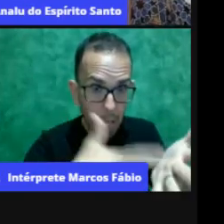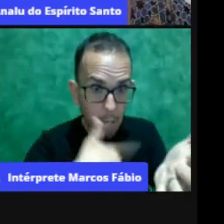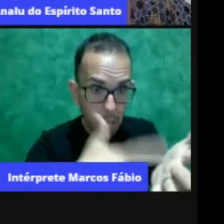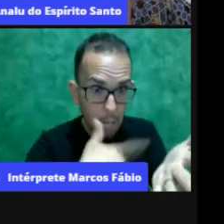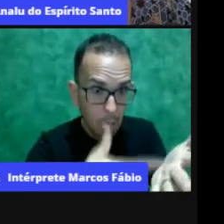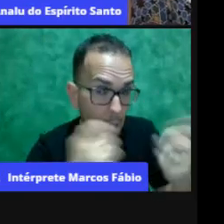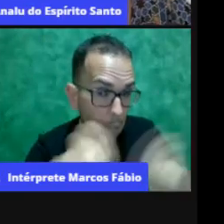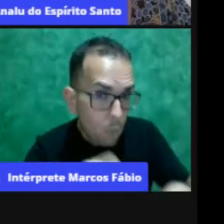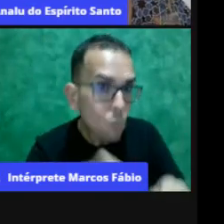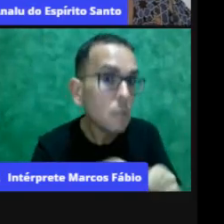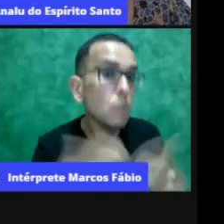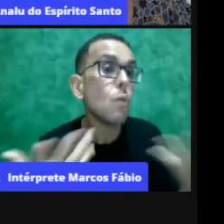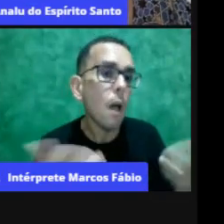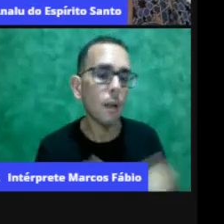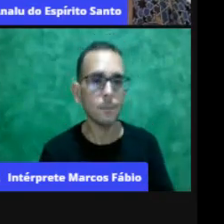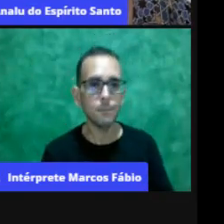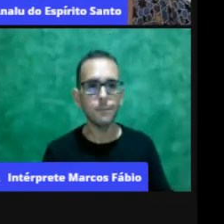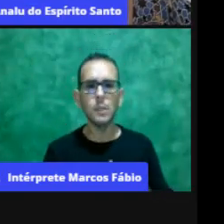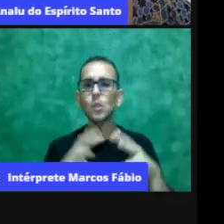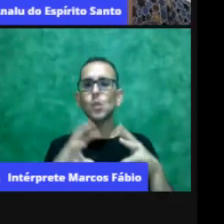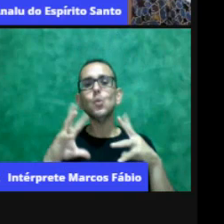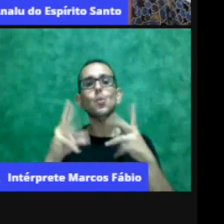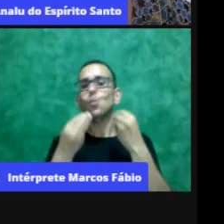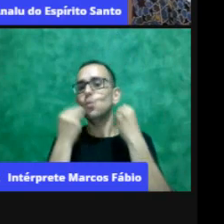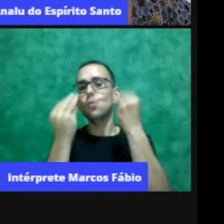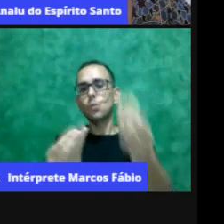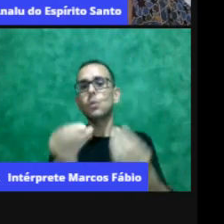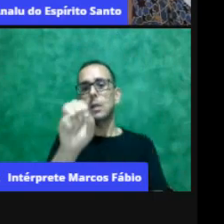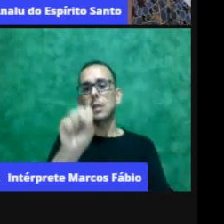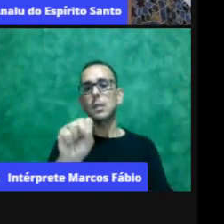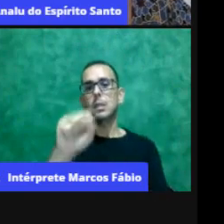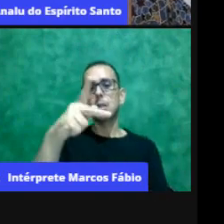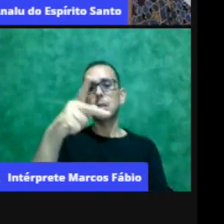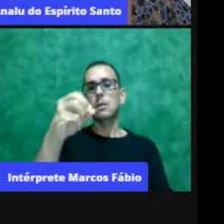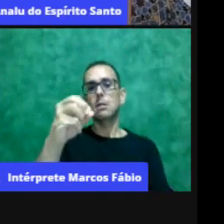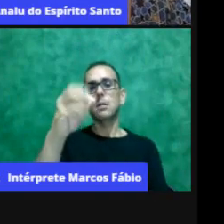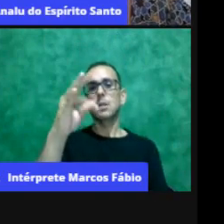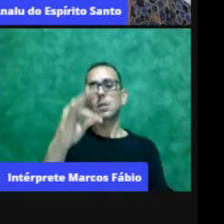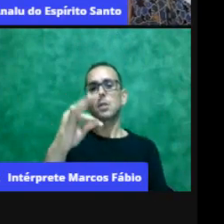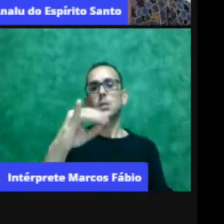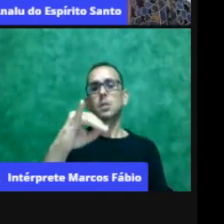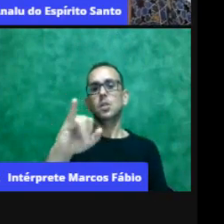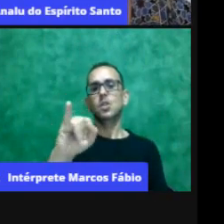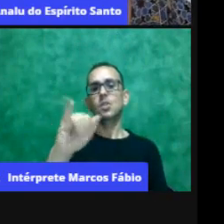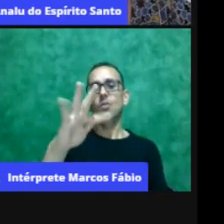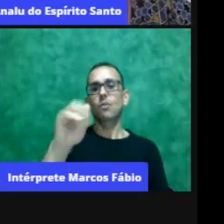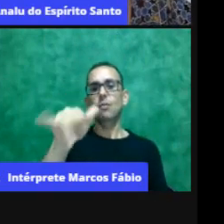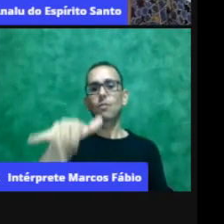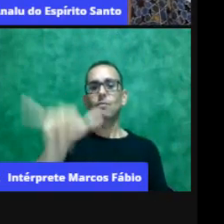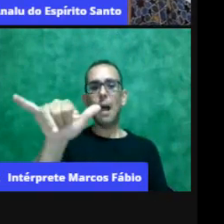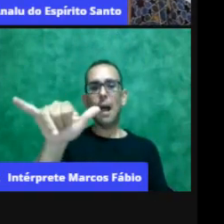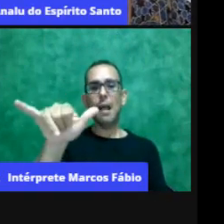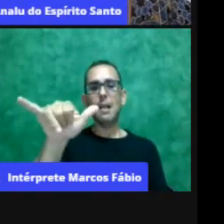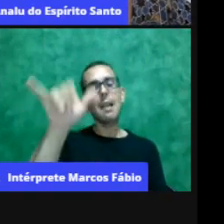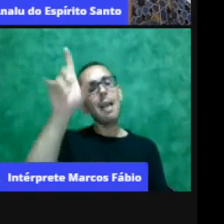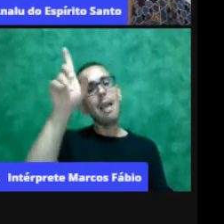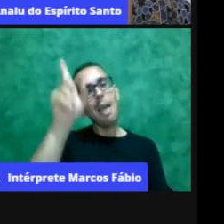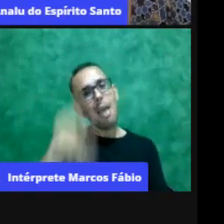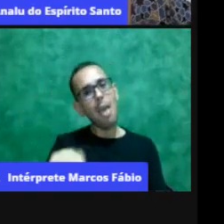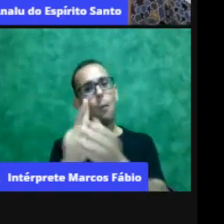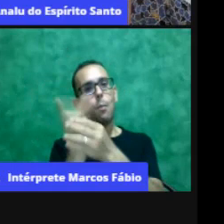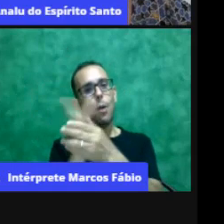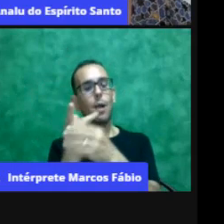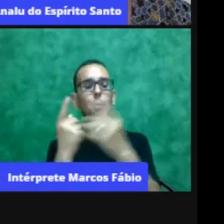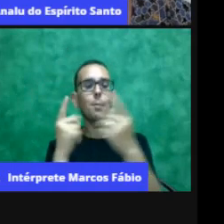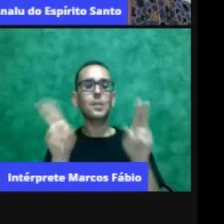posso fazer com isso, né? Então, aí a gente trouxe o Spotify. O Spotify é uma plataforma de música, né?